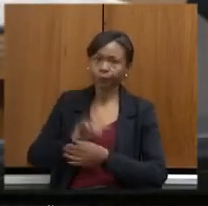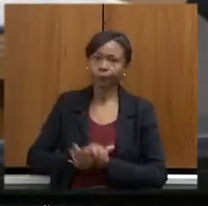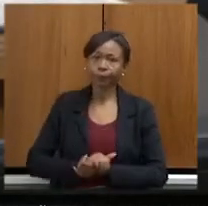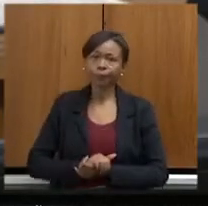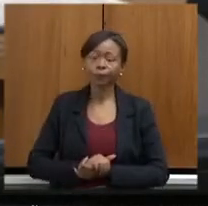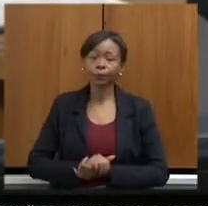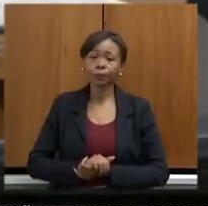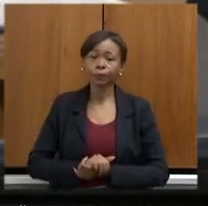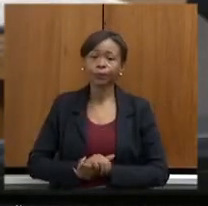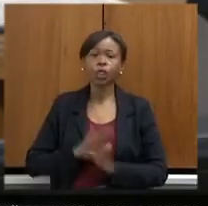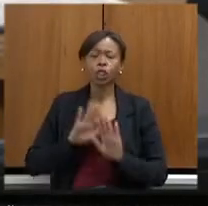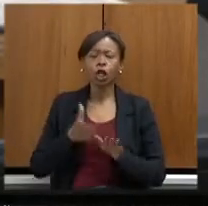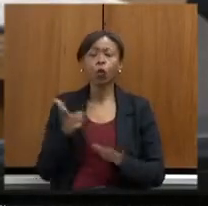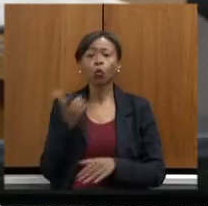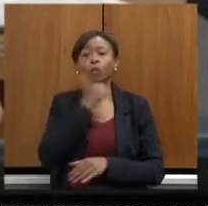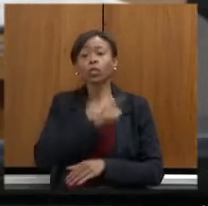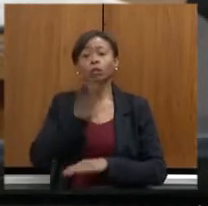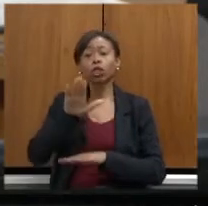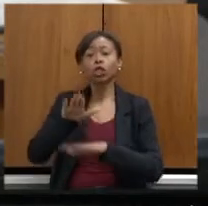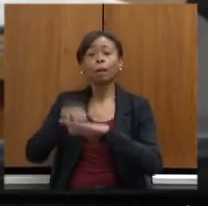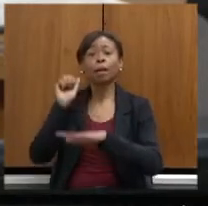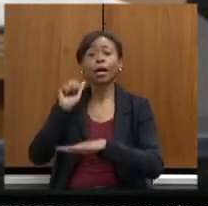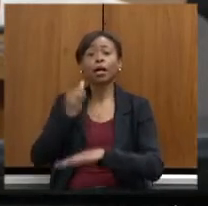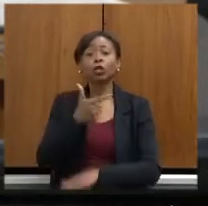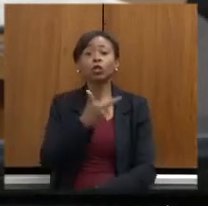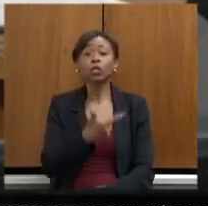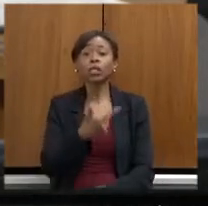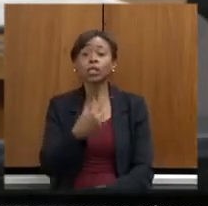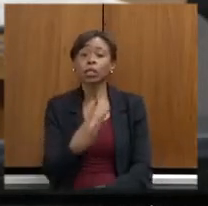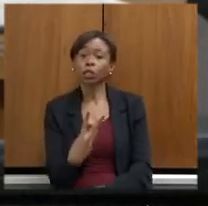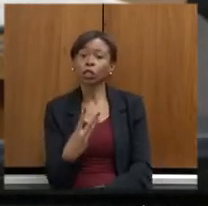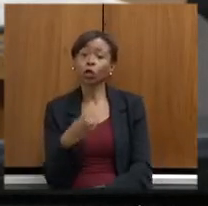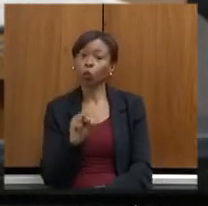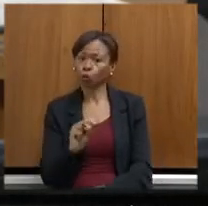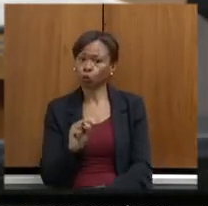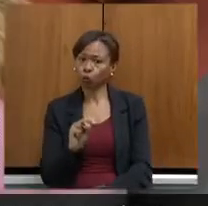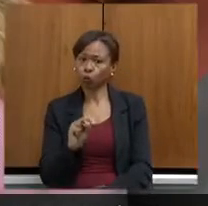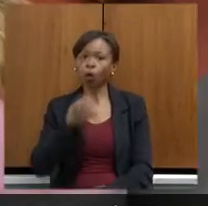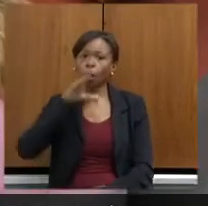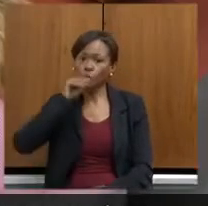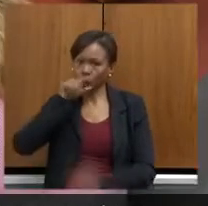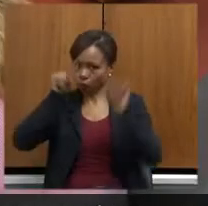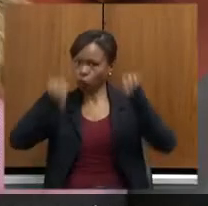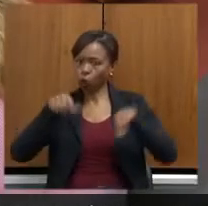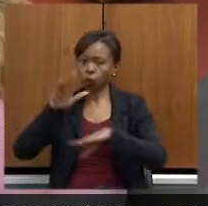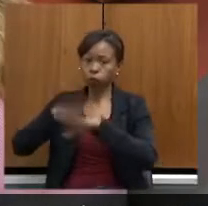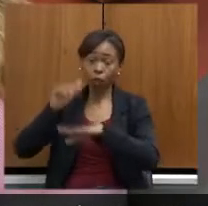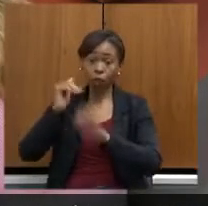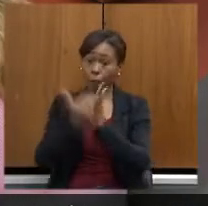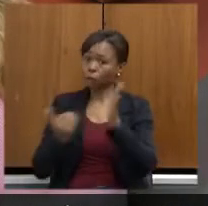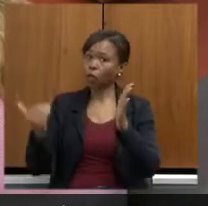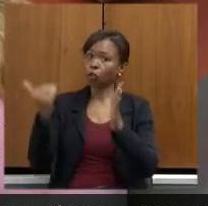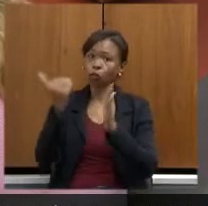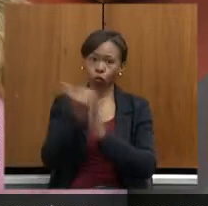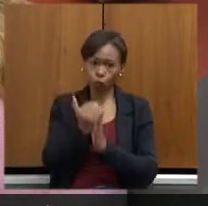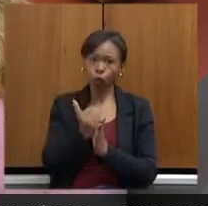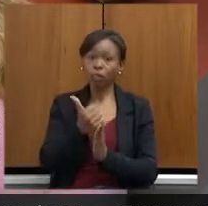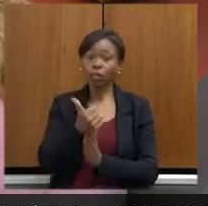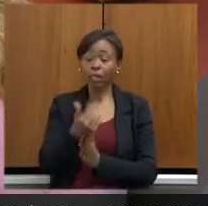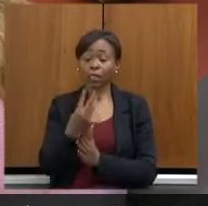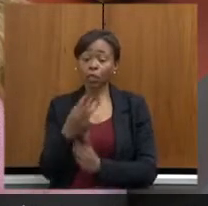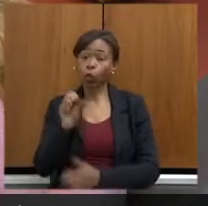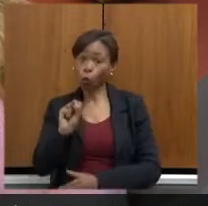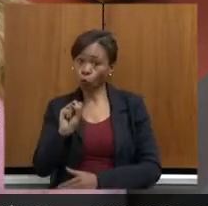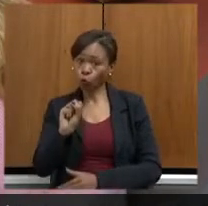Nossa conseguimos chamar deputada 238 servidores nós aumentamos em a 38 esse número